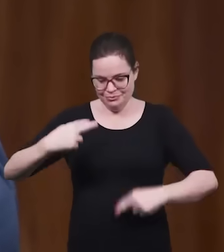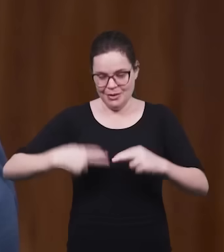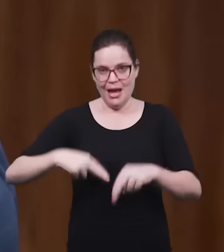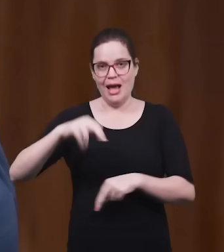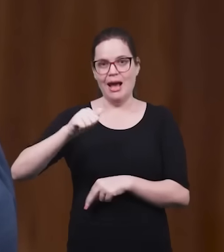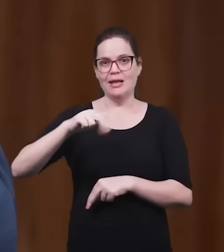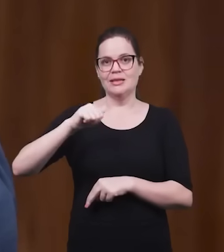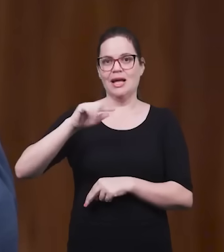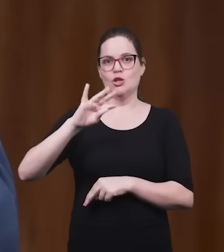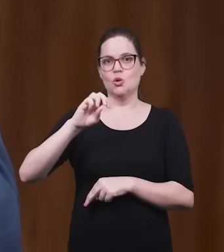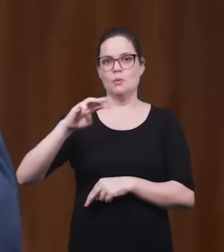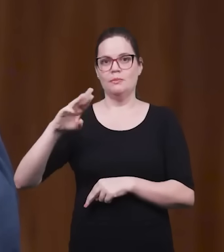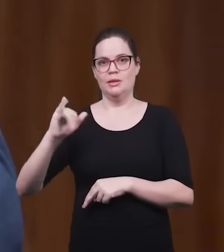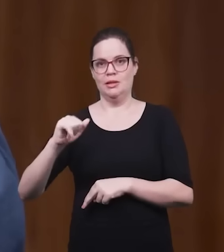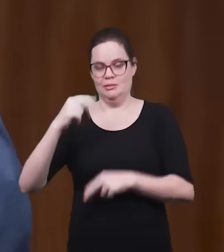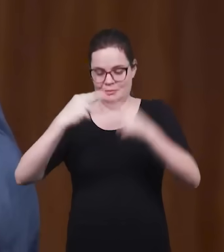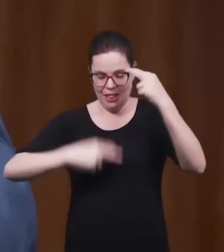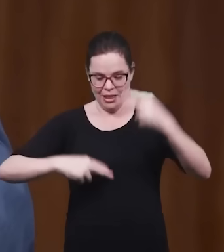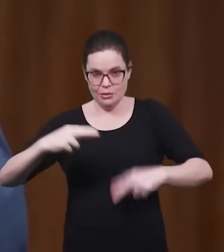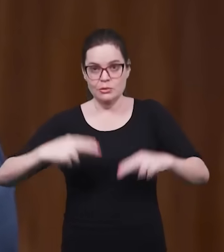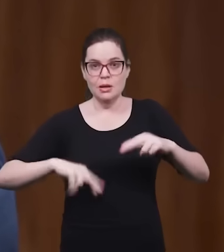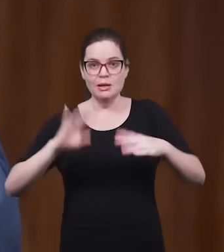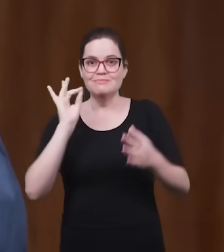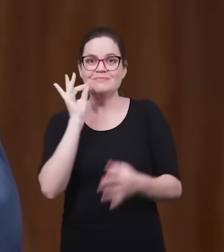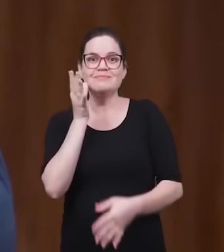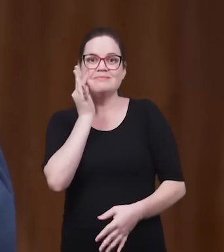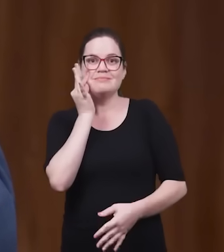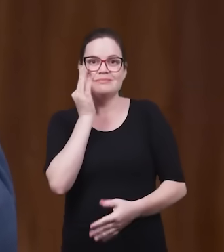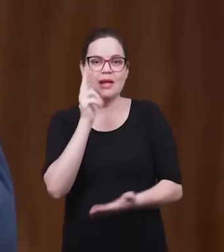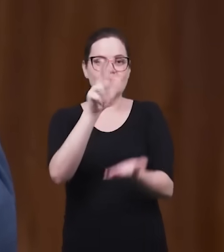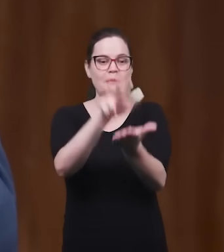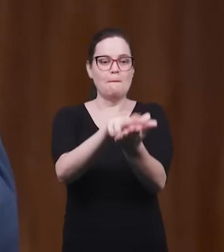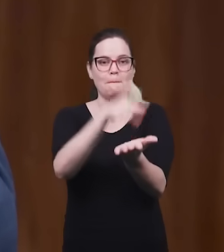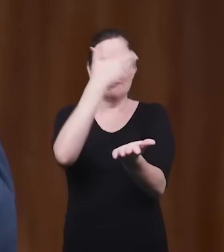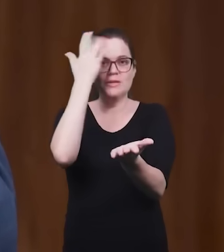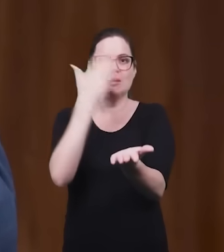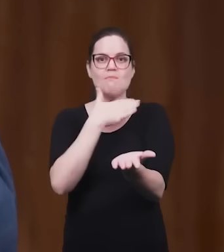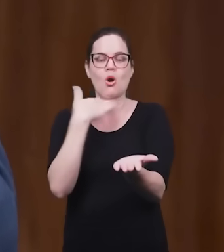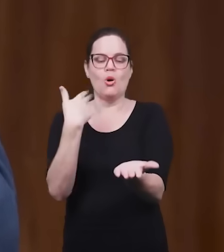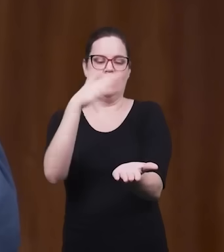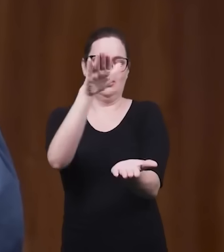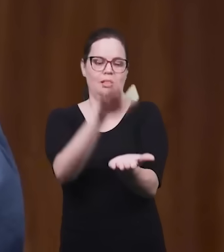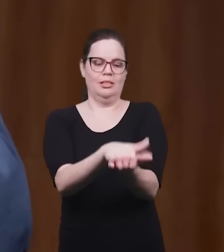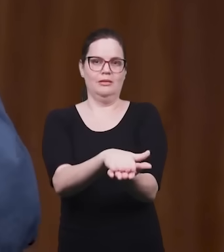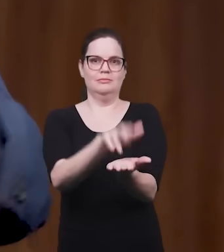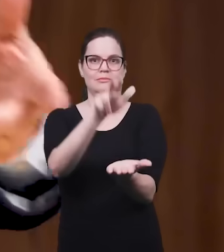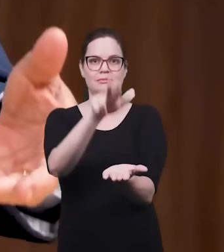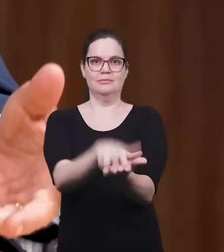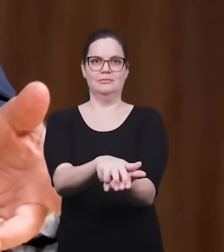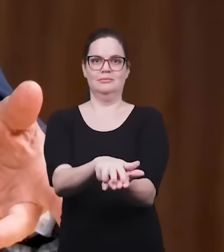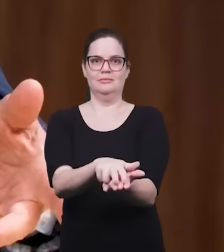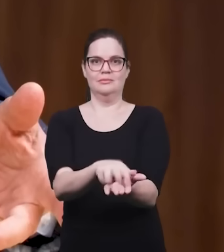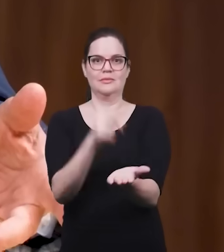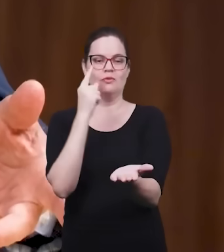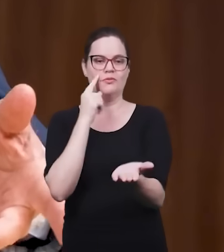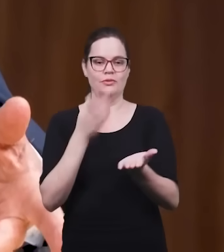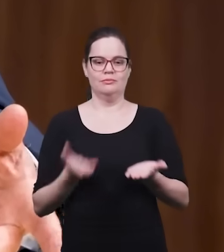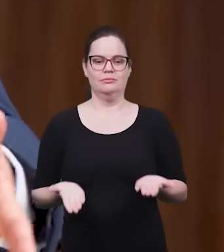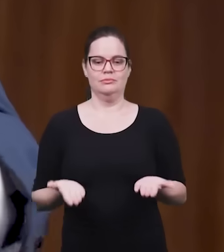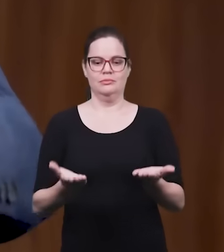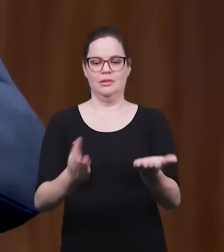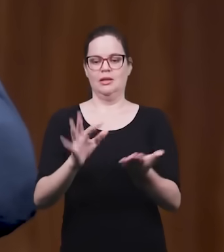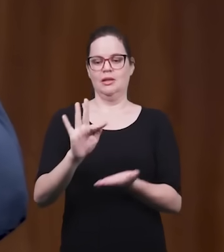cadáver. Você, 2 vezes por semana, você botava o corpo dentro do